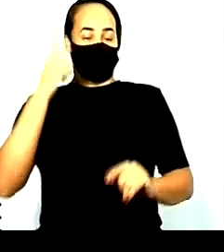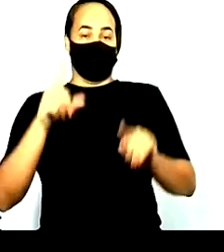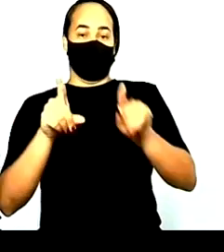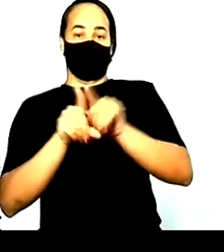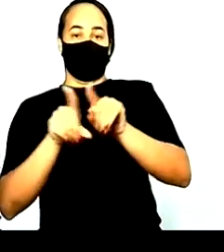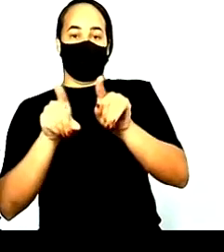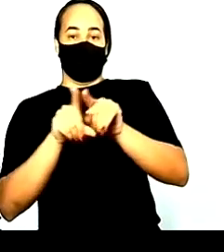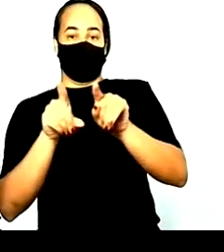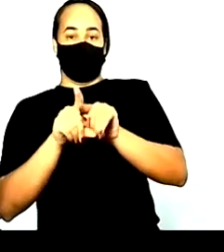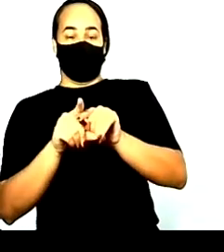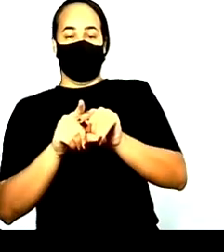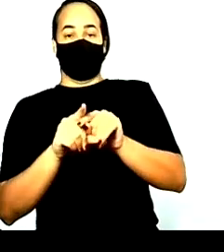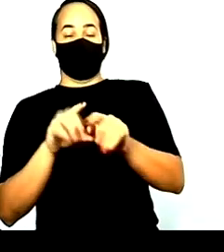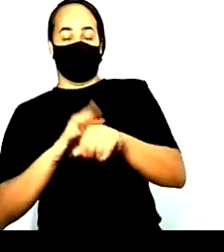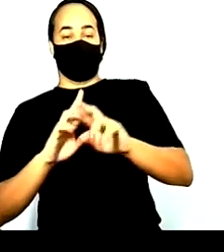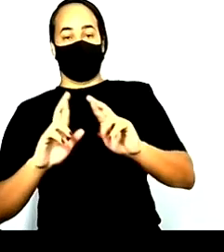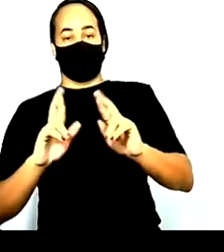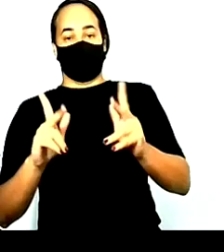mais cheia.